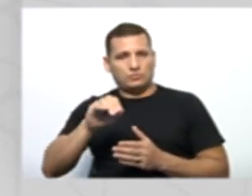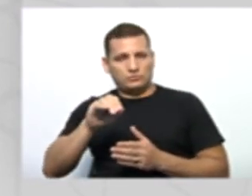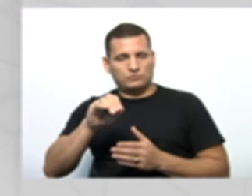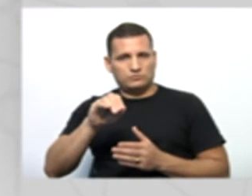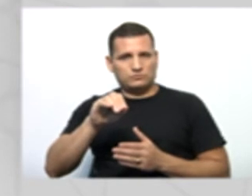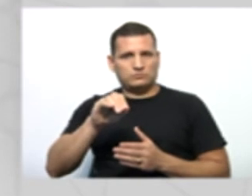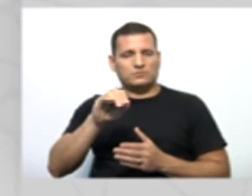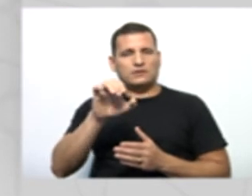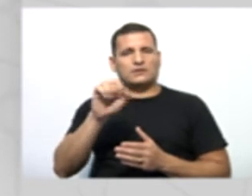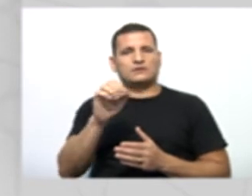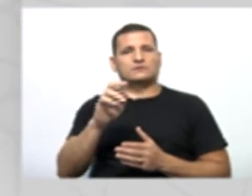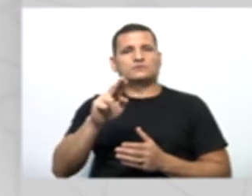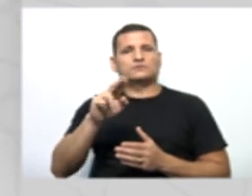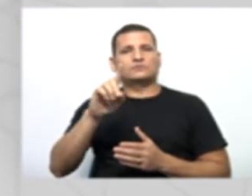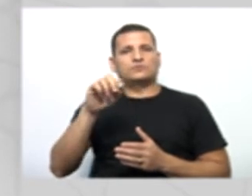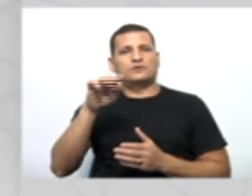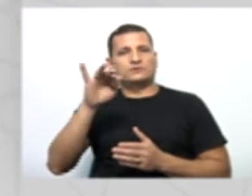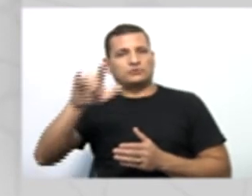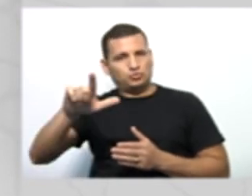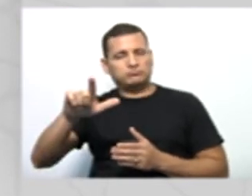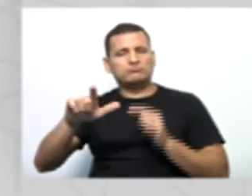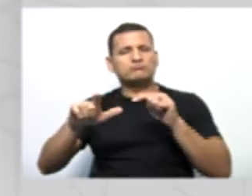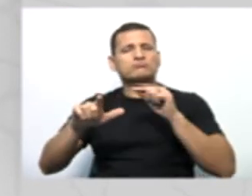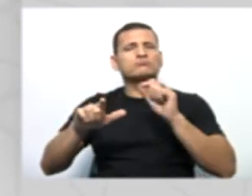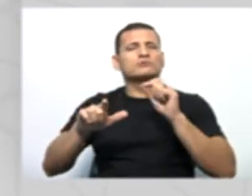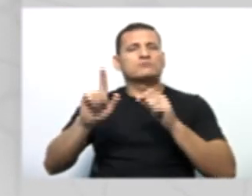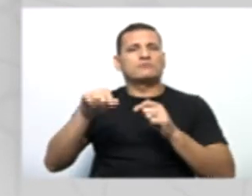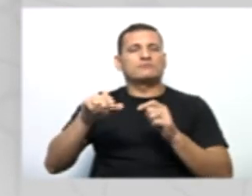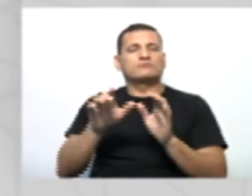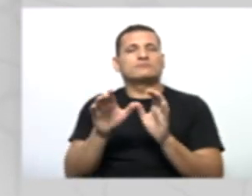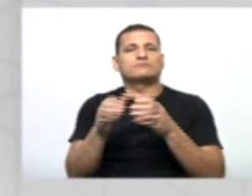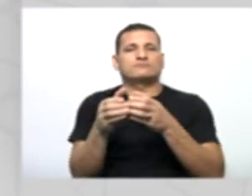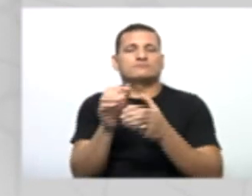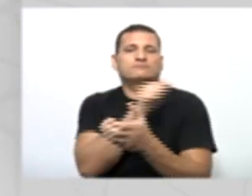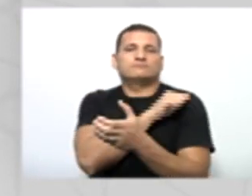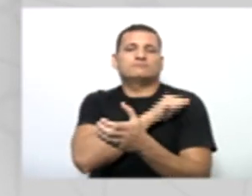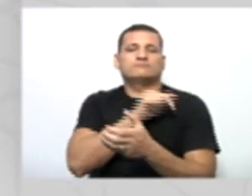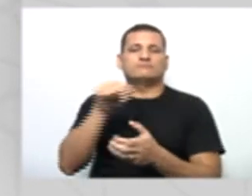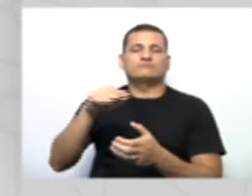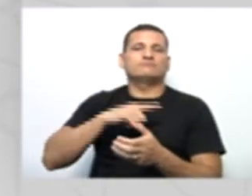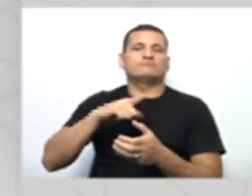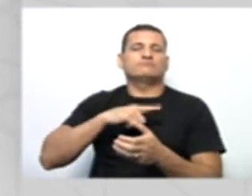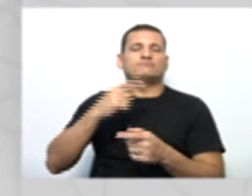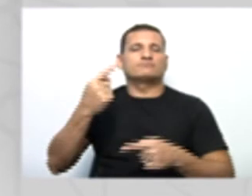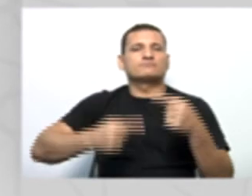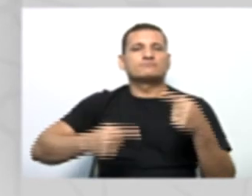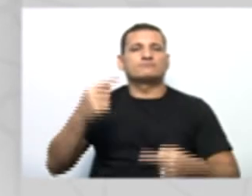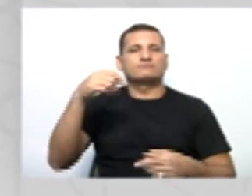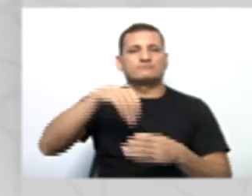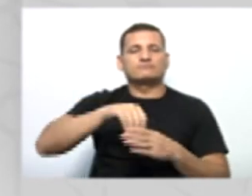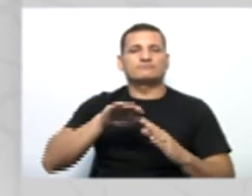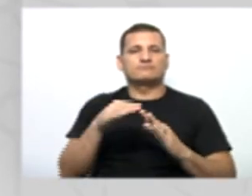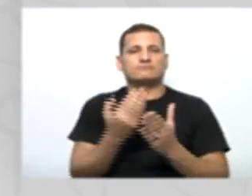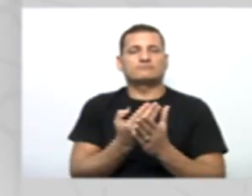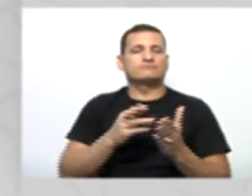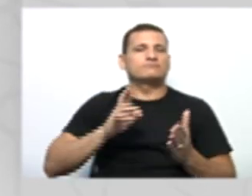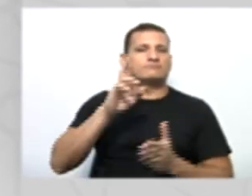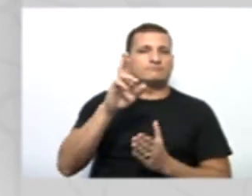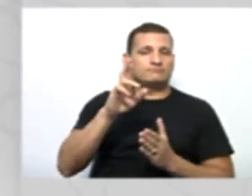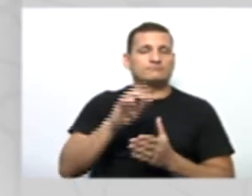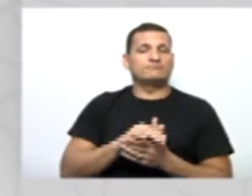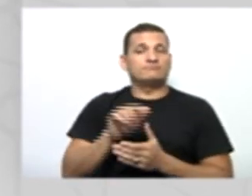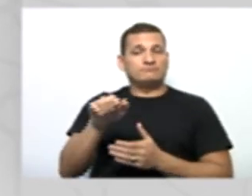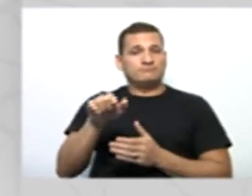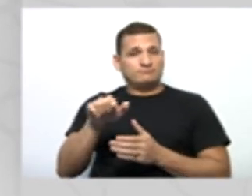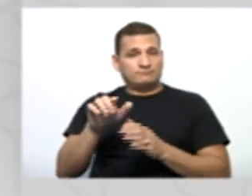permite que os alunos tenham uma representatividade política nas decisões da escola. Né, o grêmio